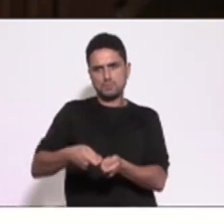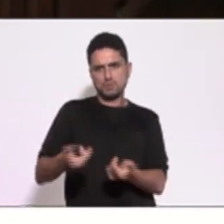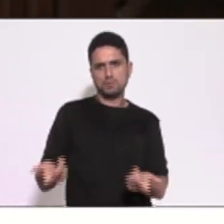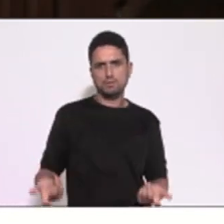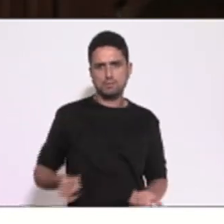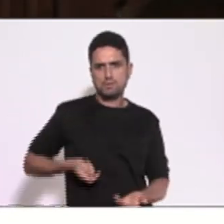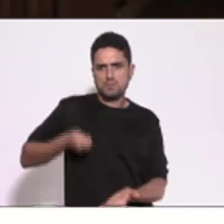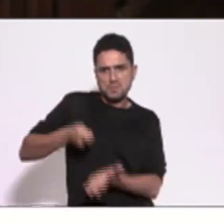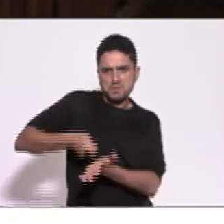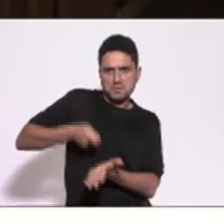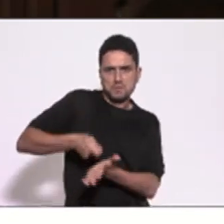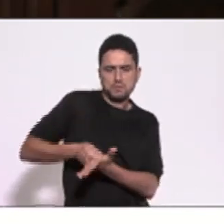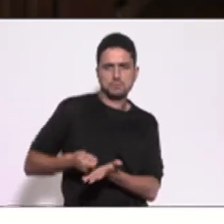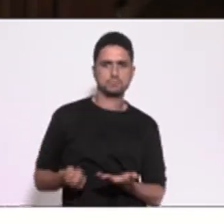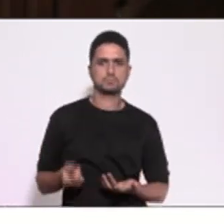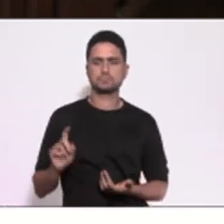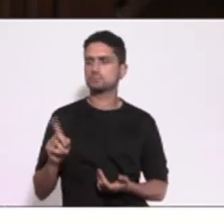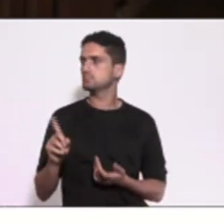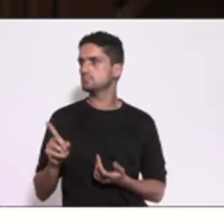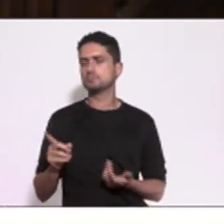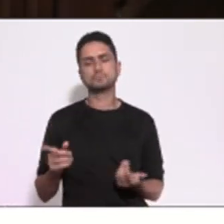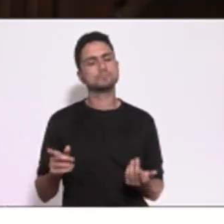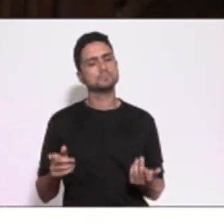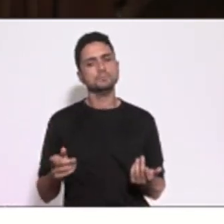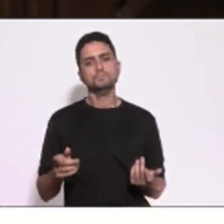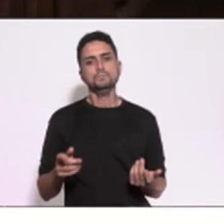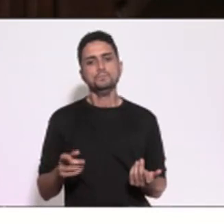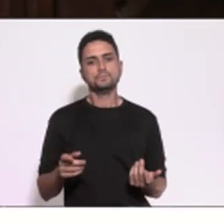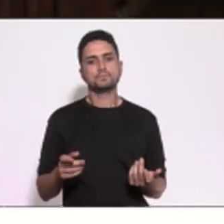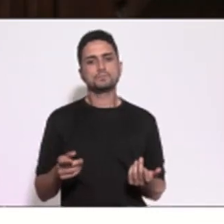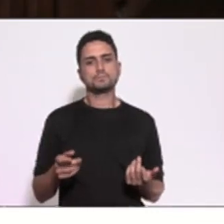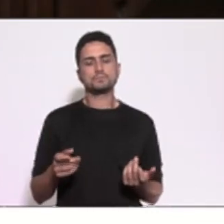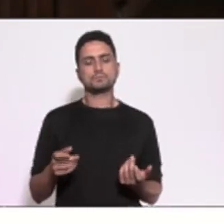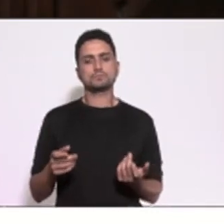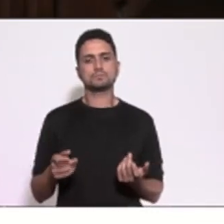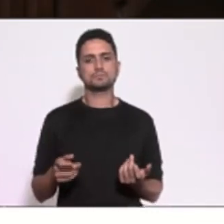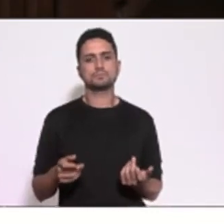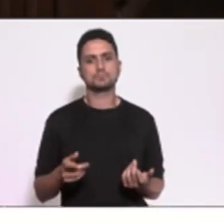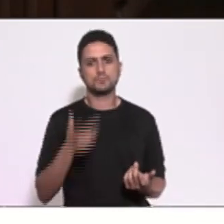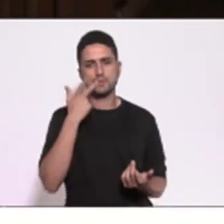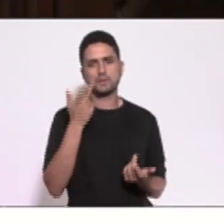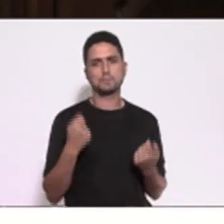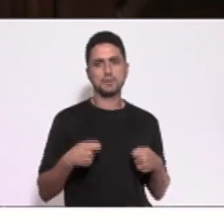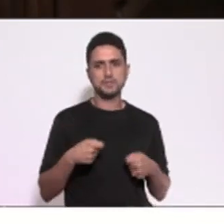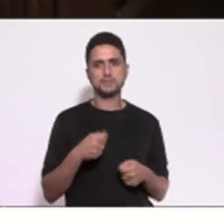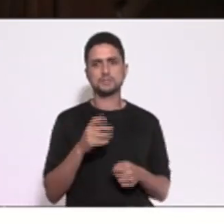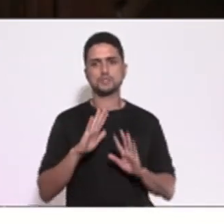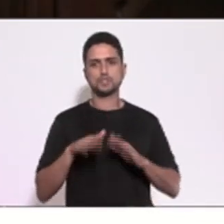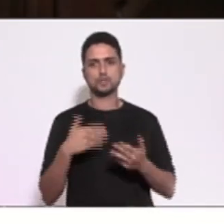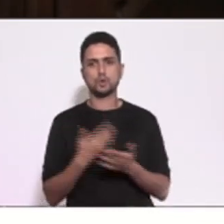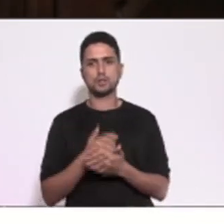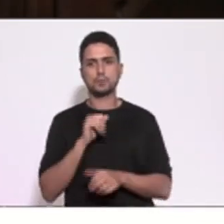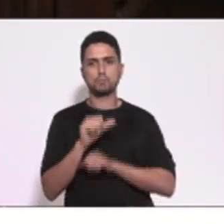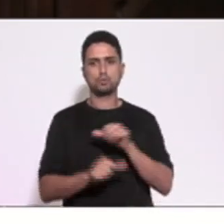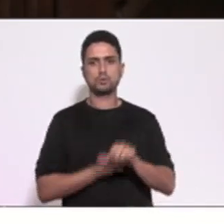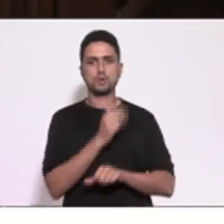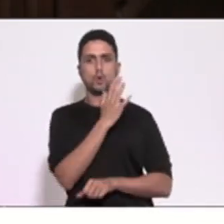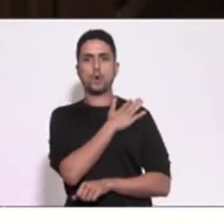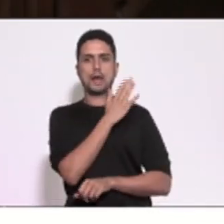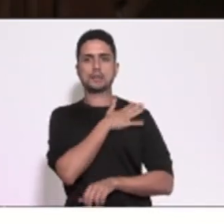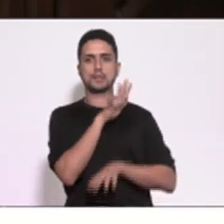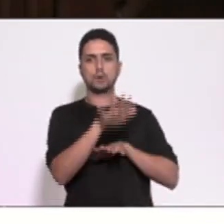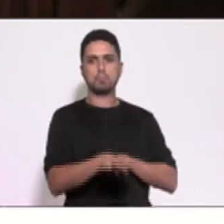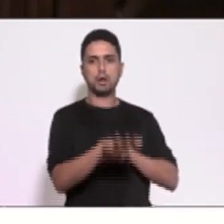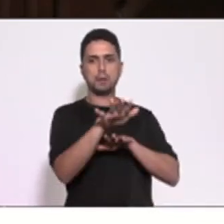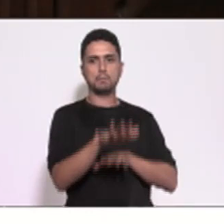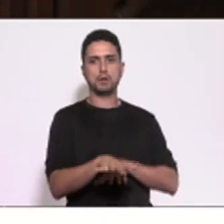esta linha da política educacional que entende que é preciso transformar as nossas escolas em quartéis, é preciso transformar